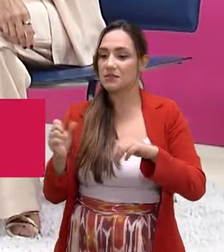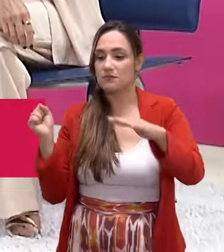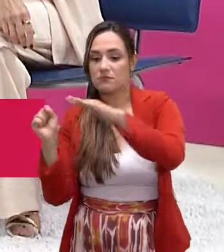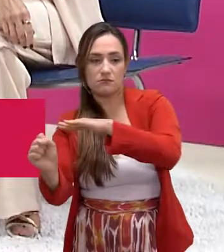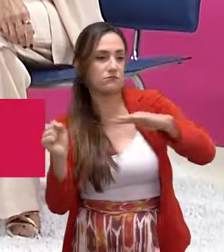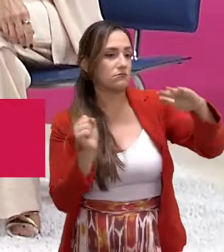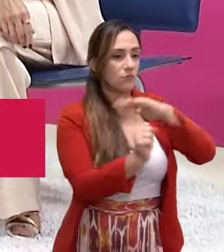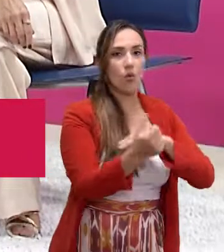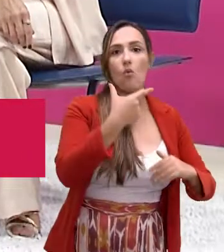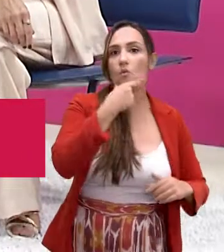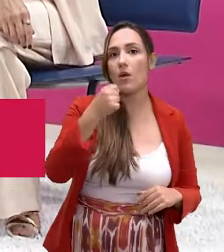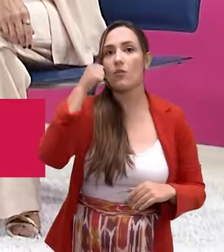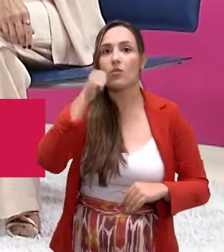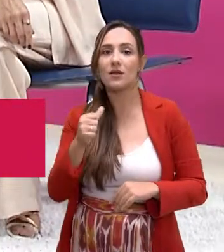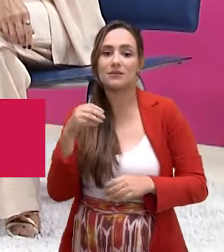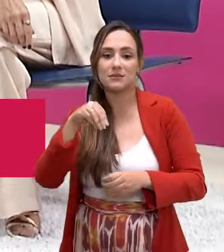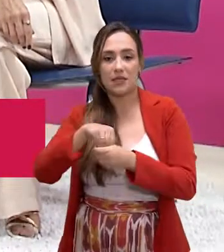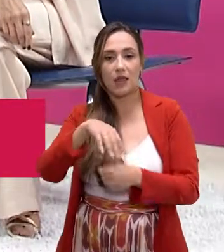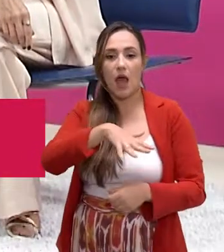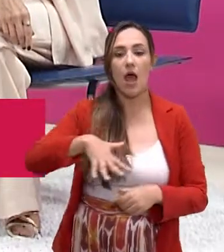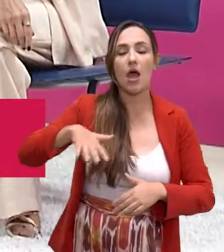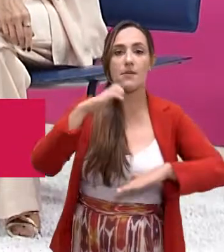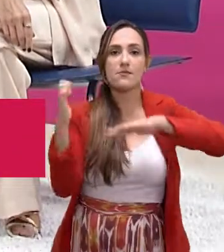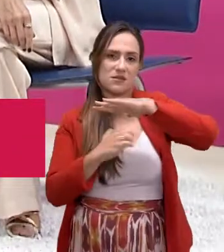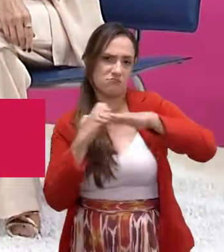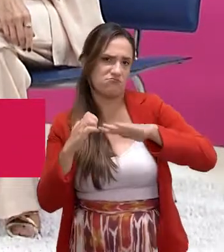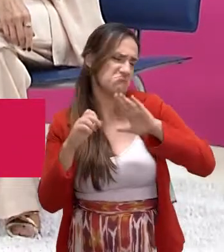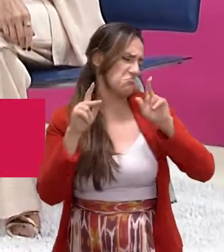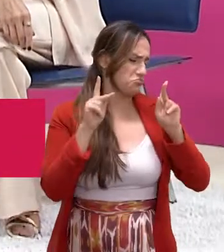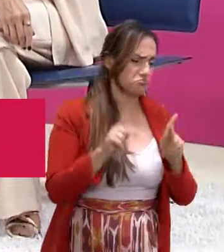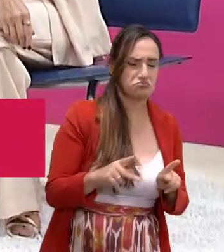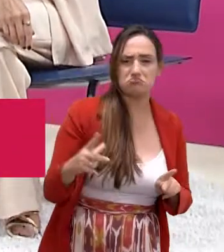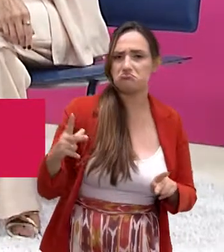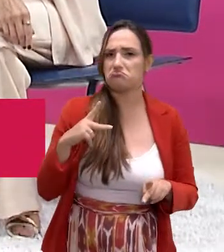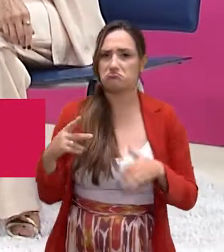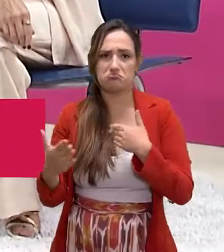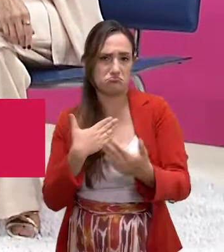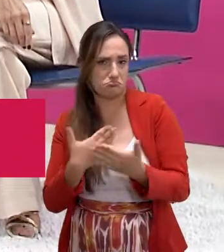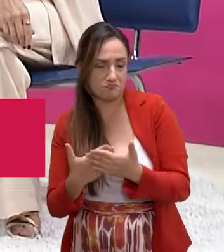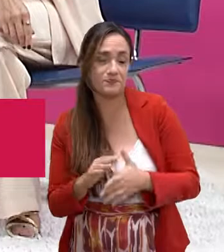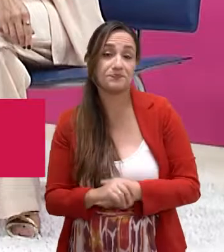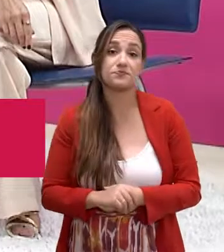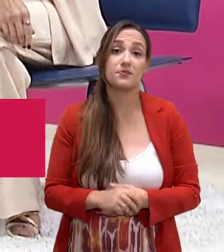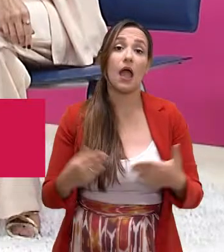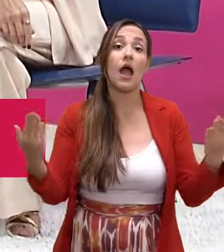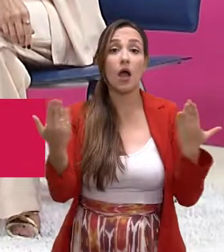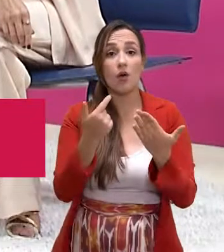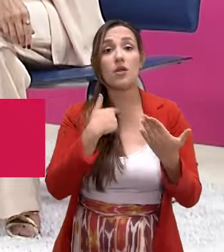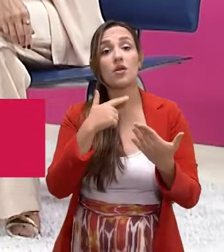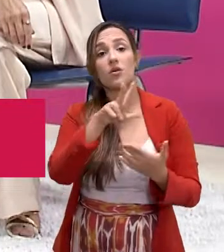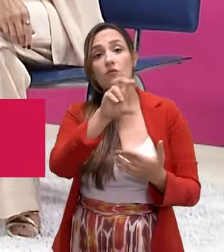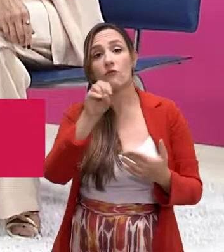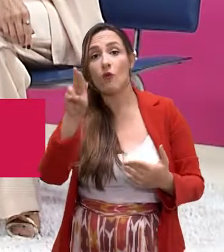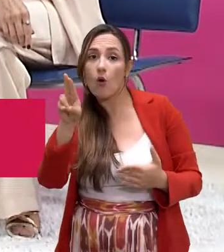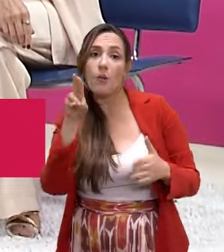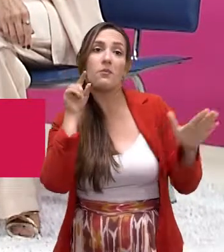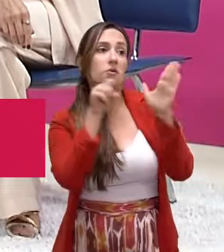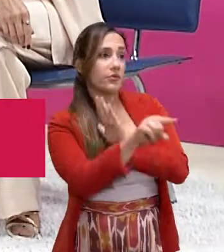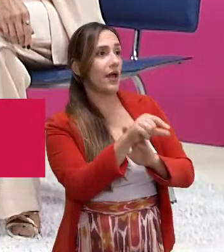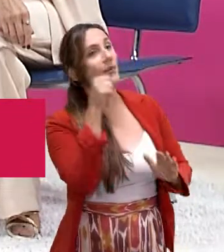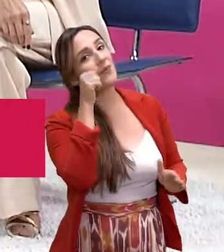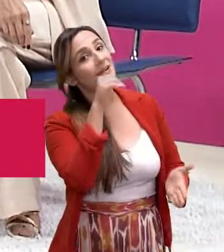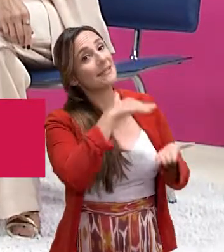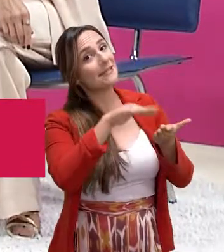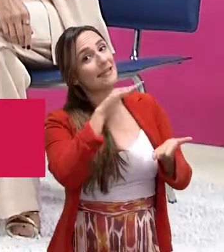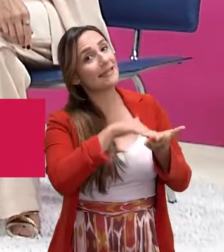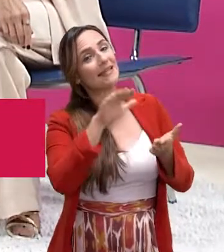no ambiente empresarial, seja ele público ou privado. Então, eu gostaria aqui de direcionar primeiro a pergunta à nossa secretária de Estado, aqui, Ana